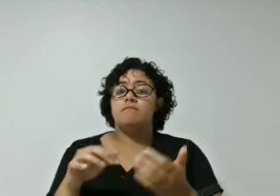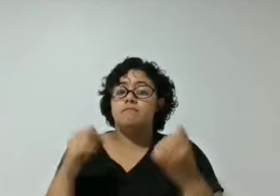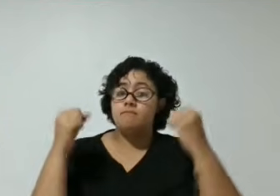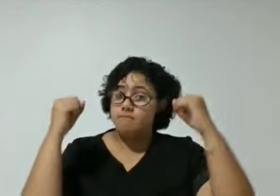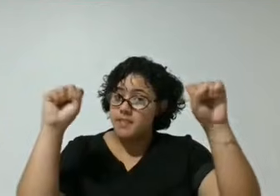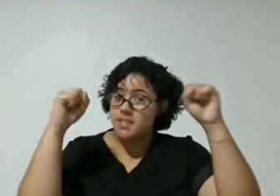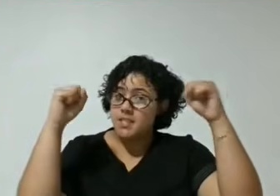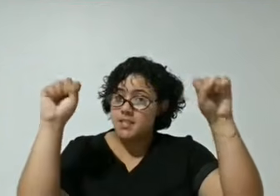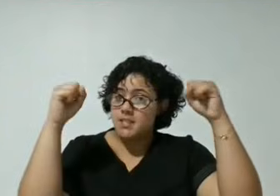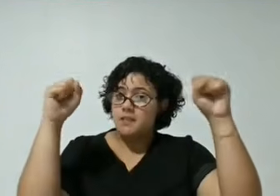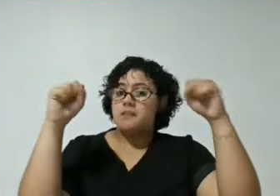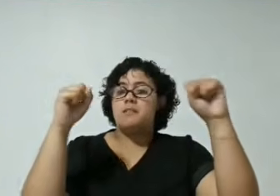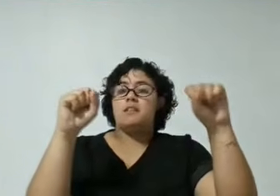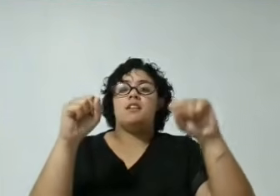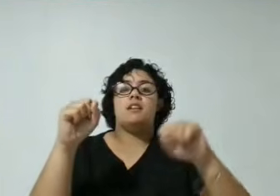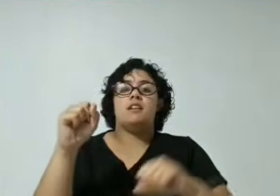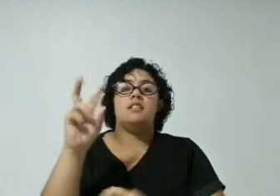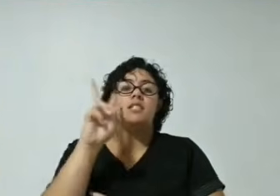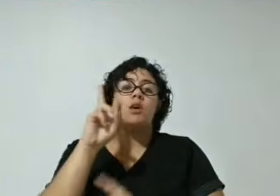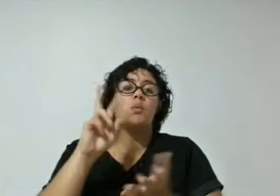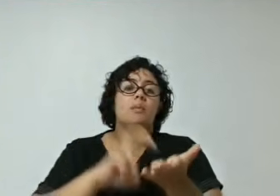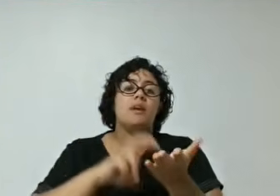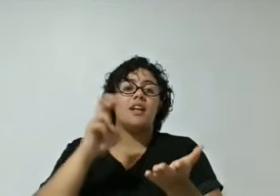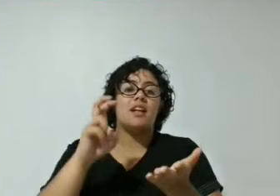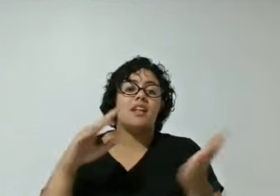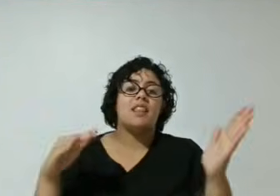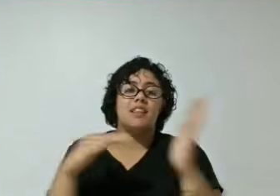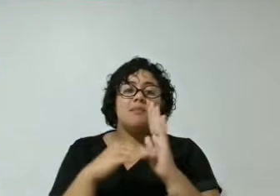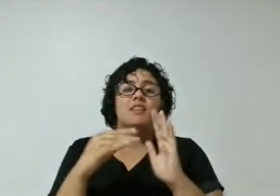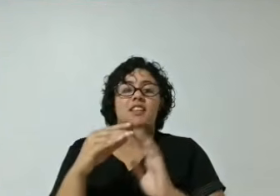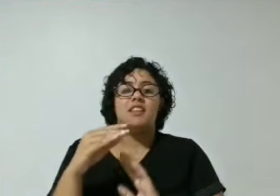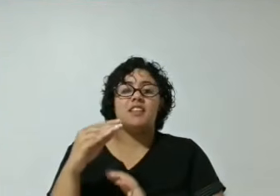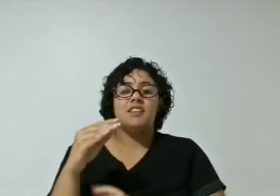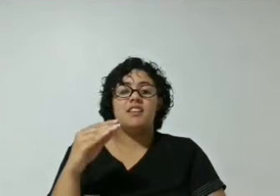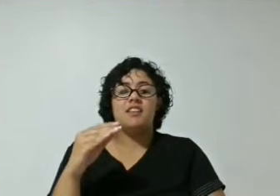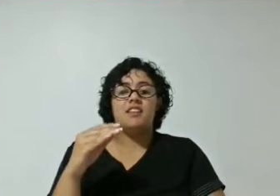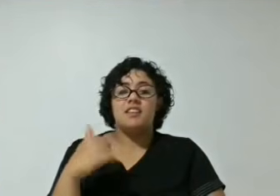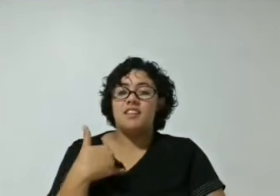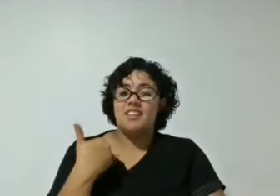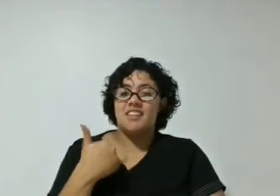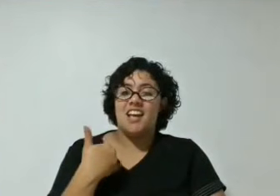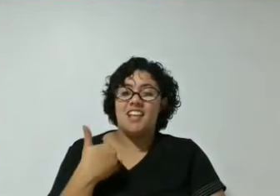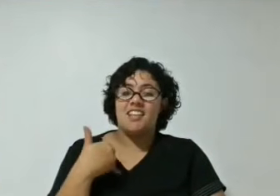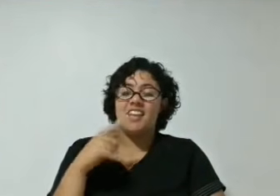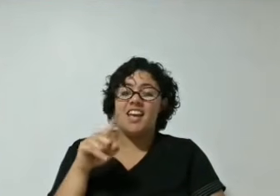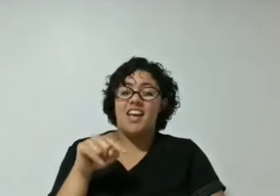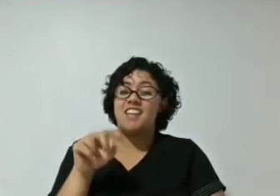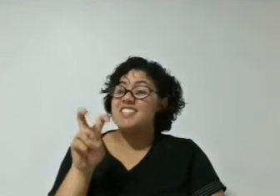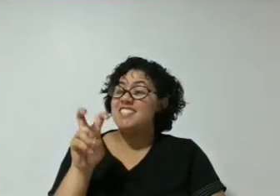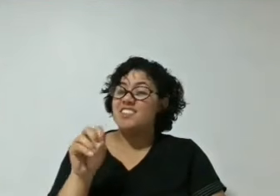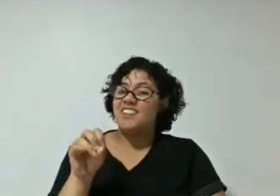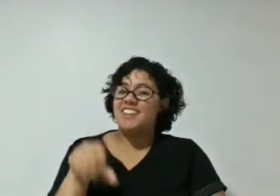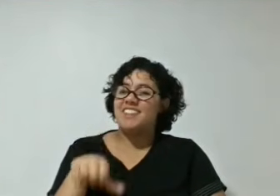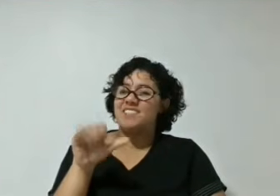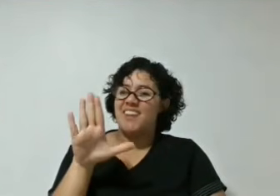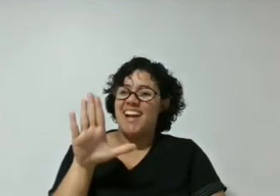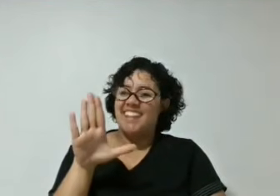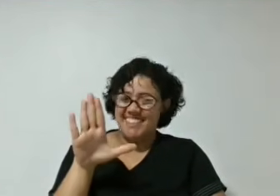que o limite de idade para entrar no Vida Ativa é 50 anos. Então, é só 50 a mais que pode participar.